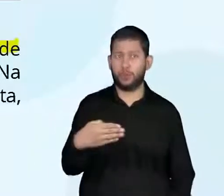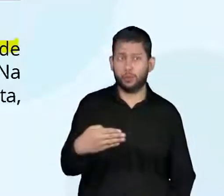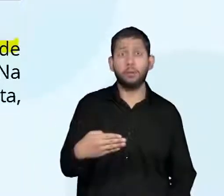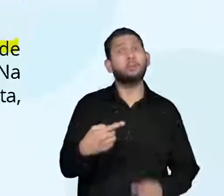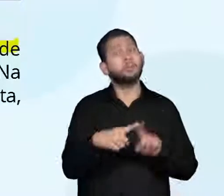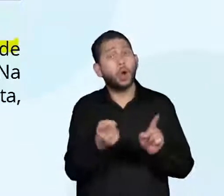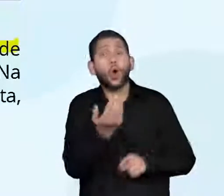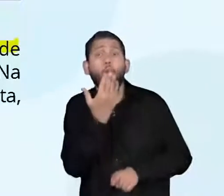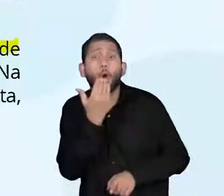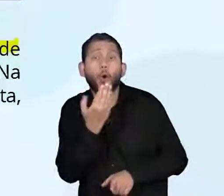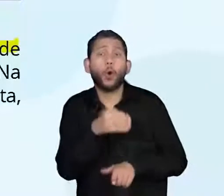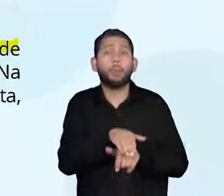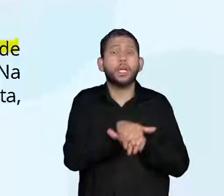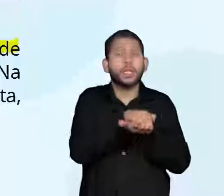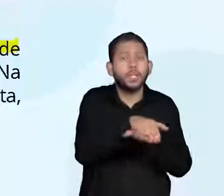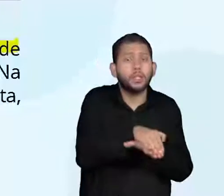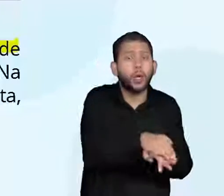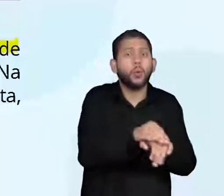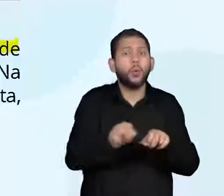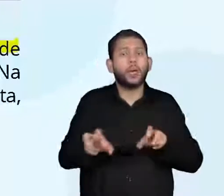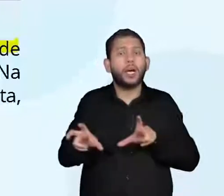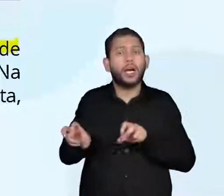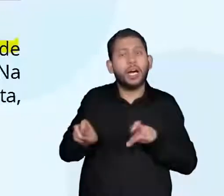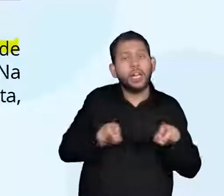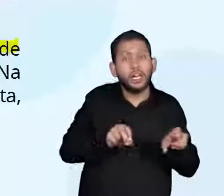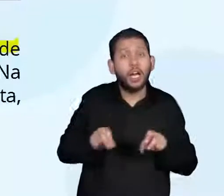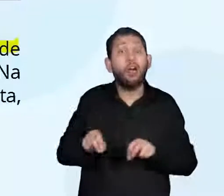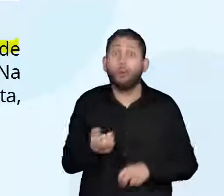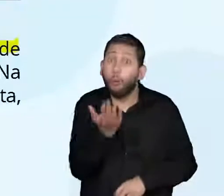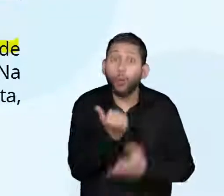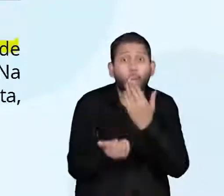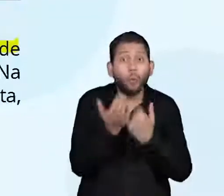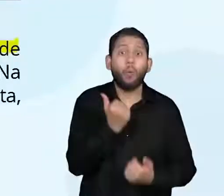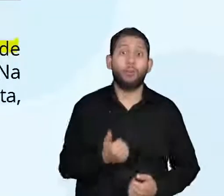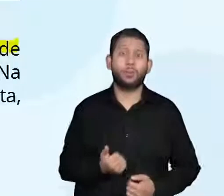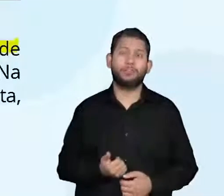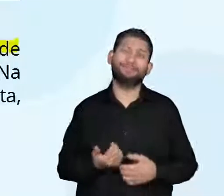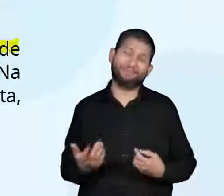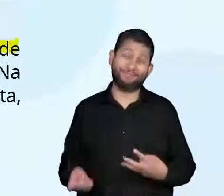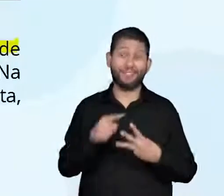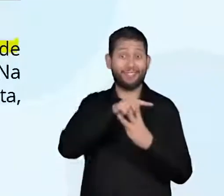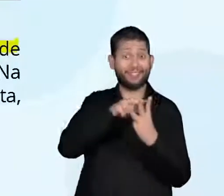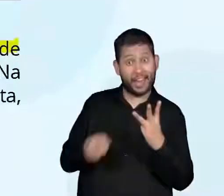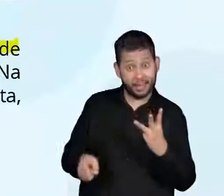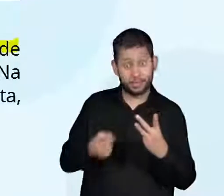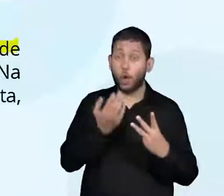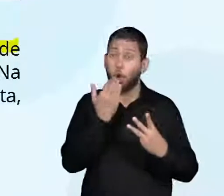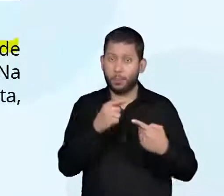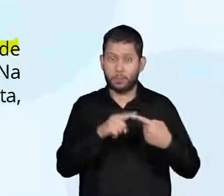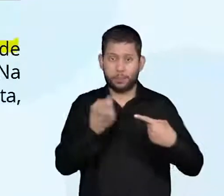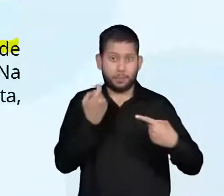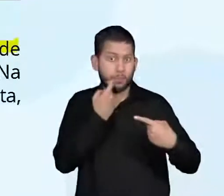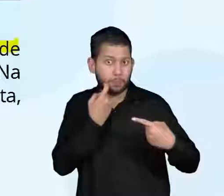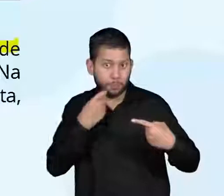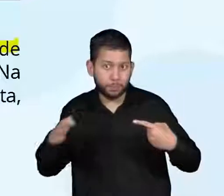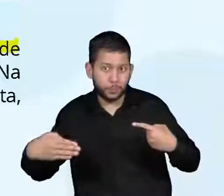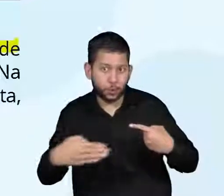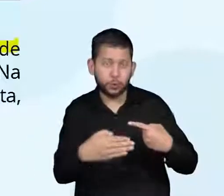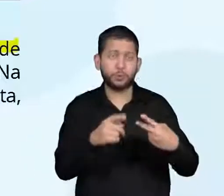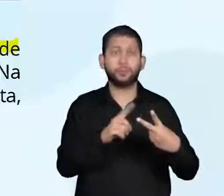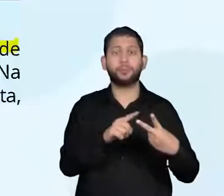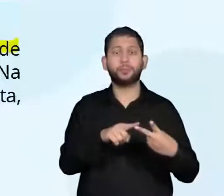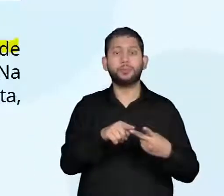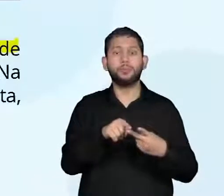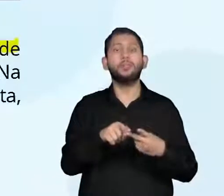completando com tartarugas e caranguejos. Então, além de comer peixe, come tartarugas e caranguejos. Na época das chuvas,